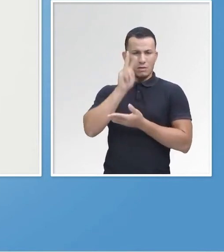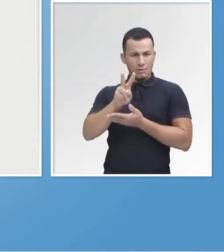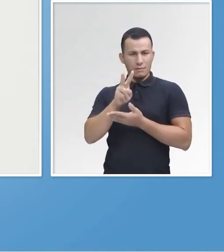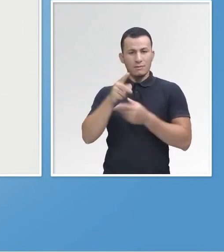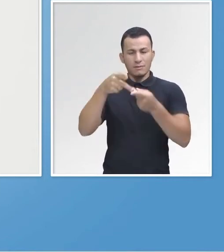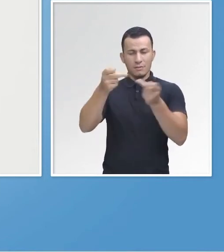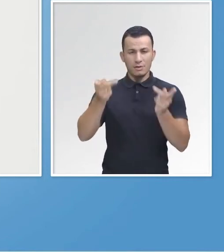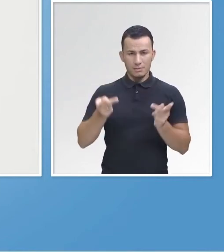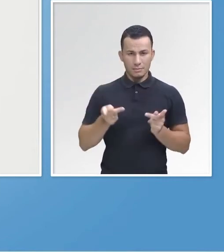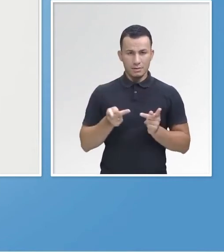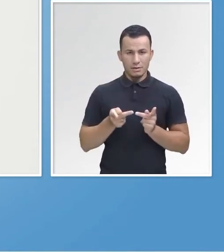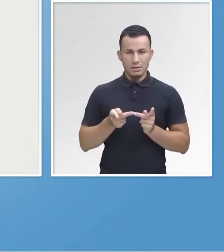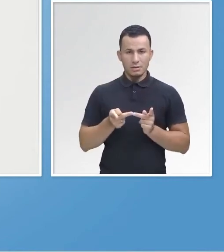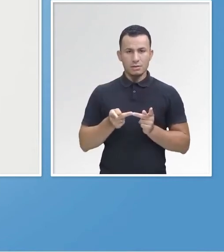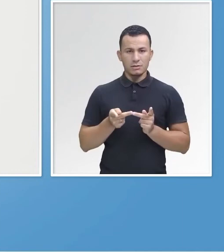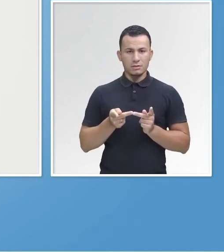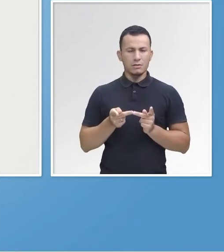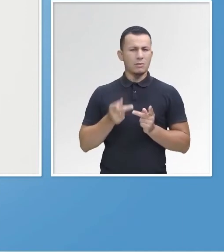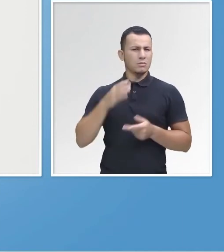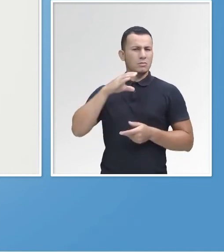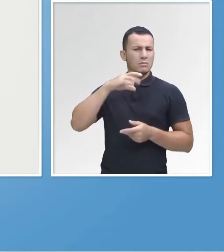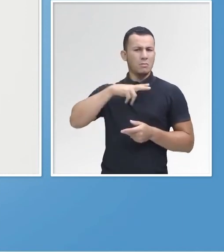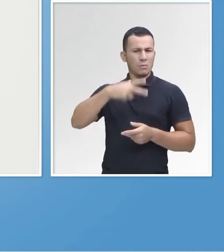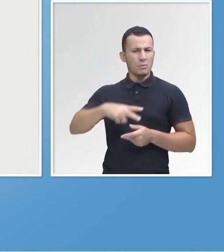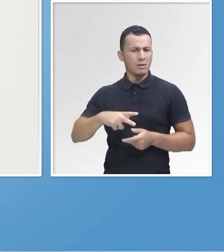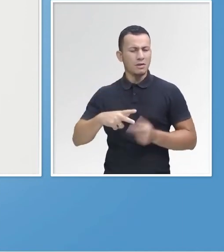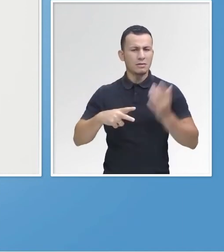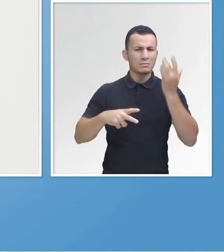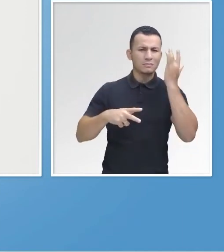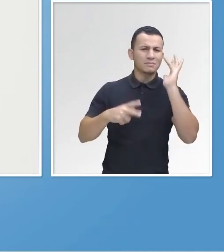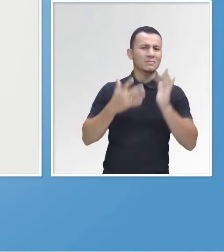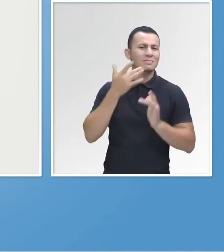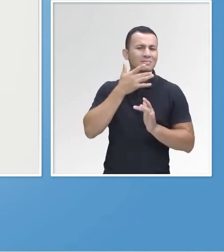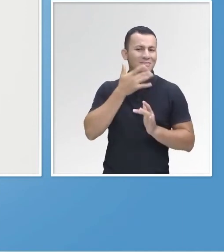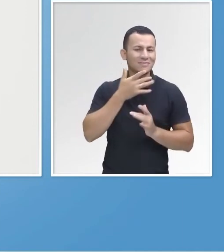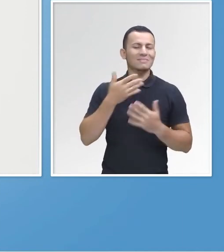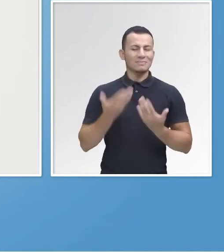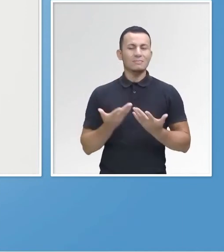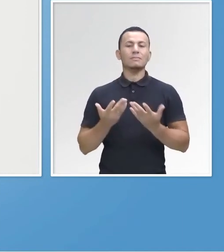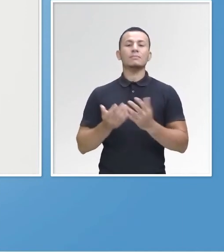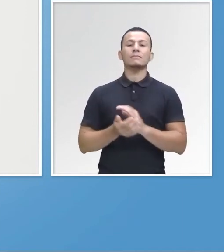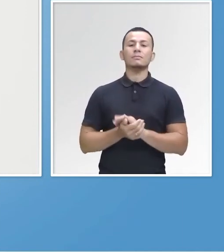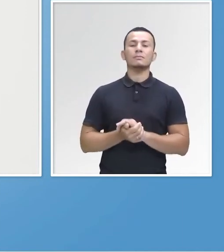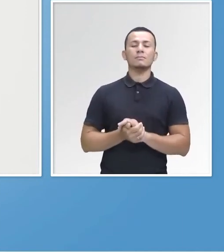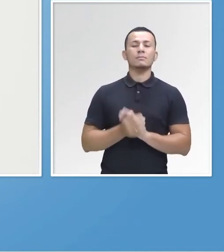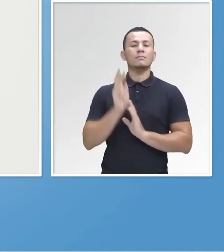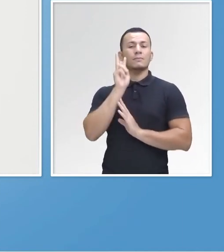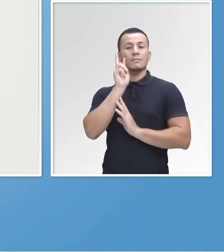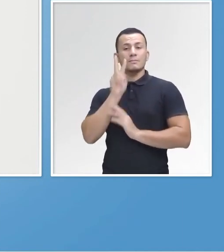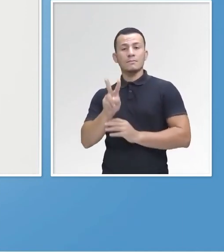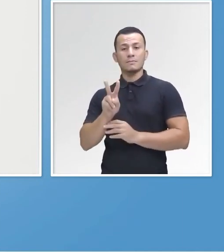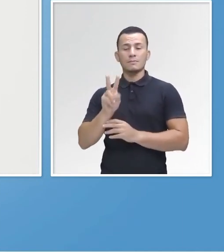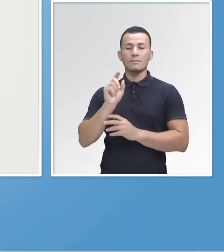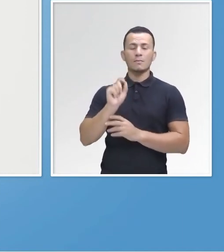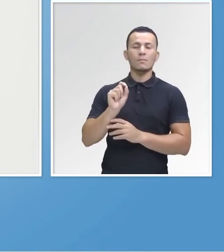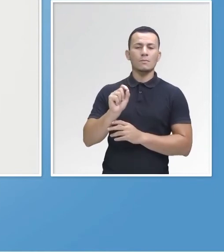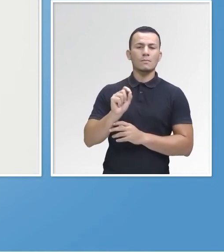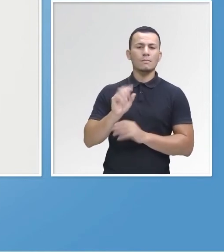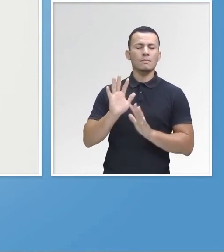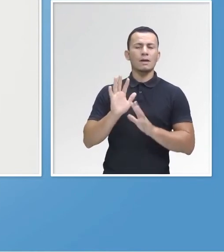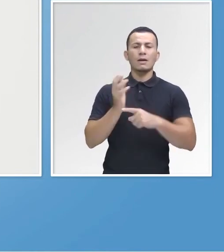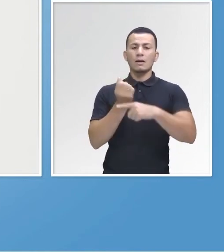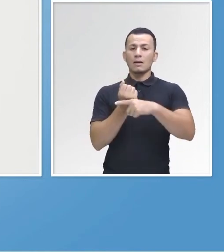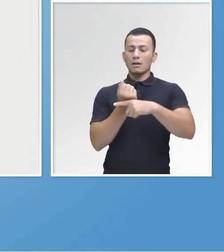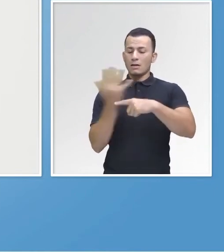pizza Tá certo acho que é português eu não sei e vamos ver seguinte em qual a